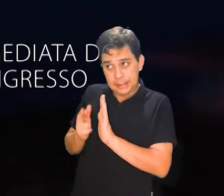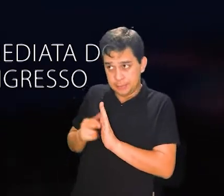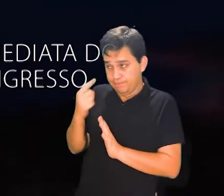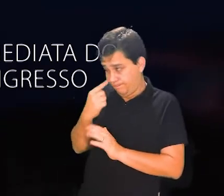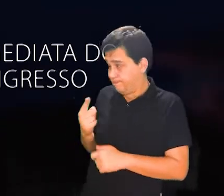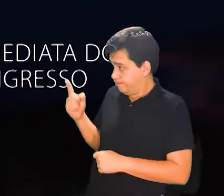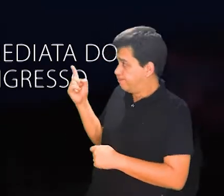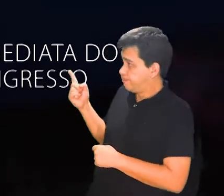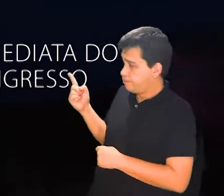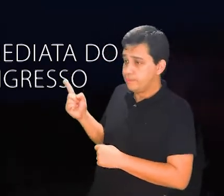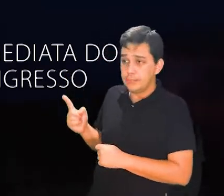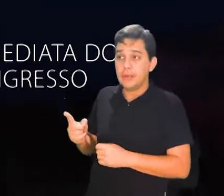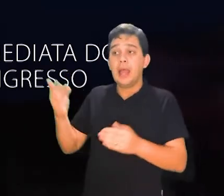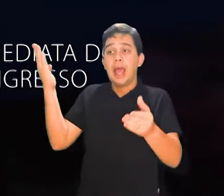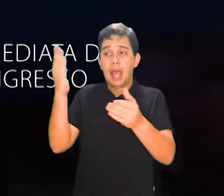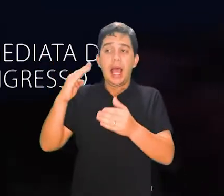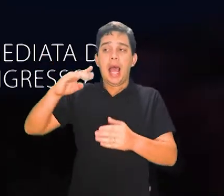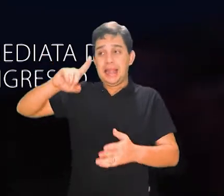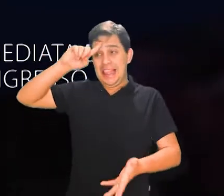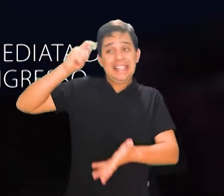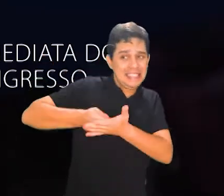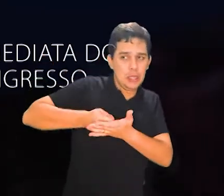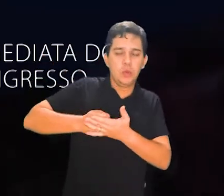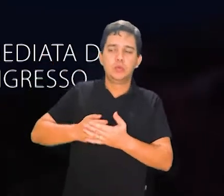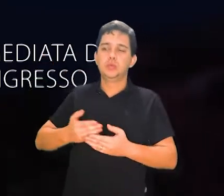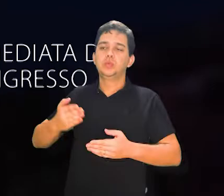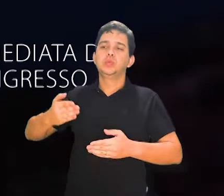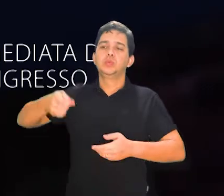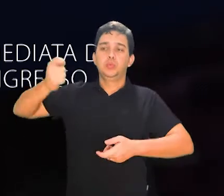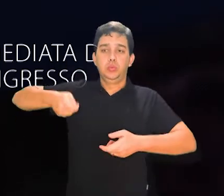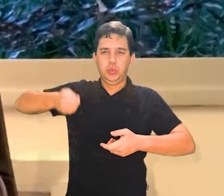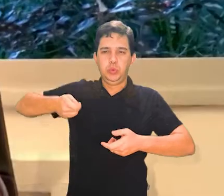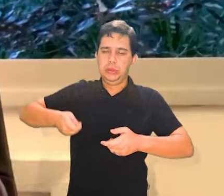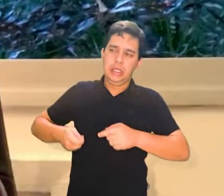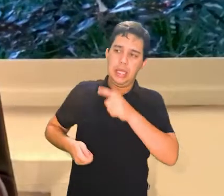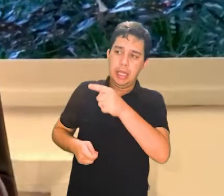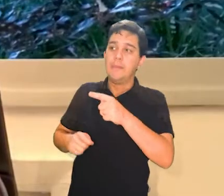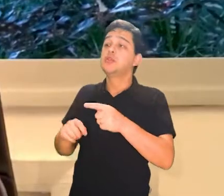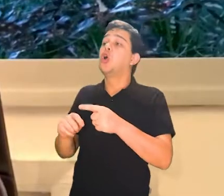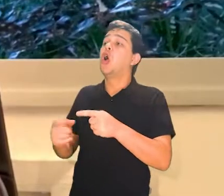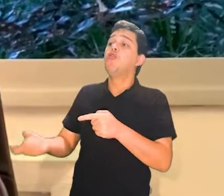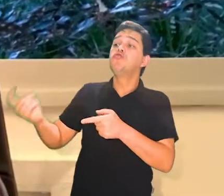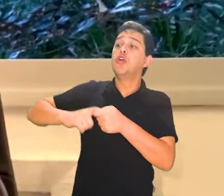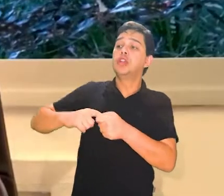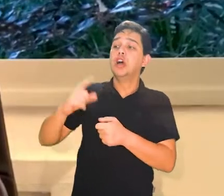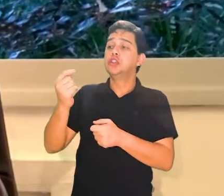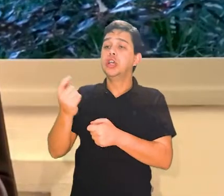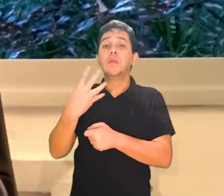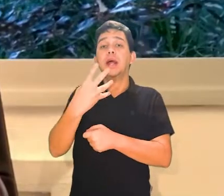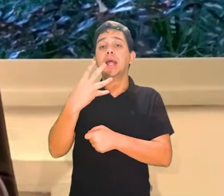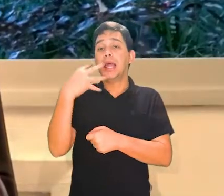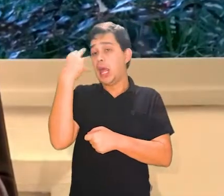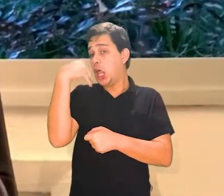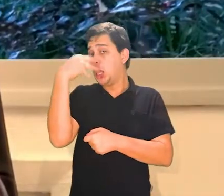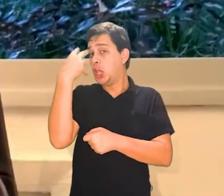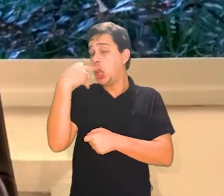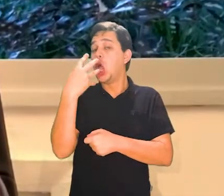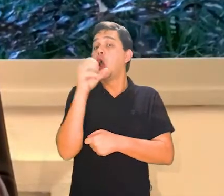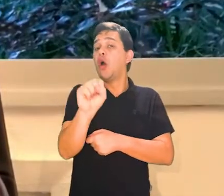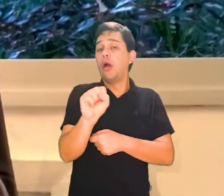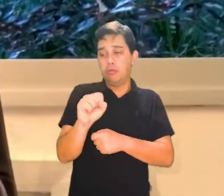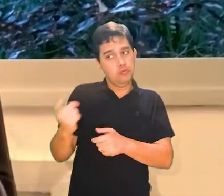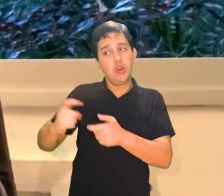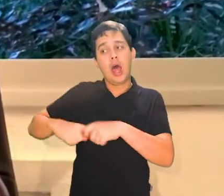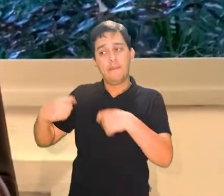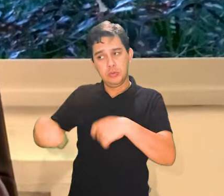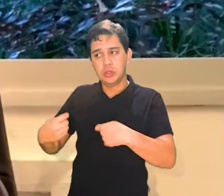a sentença previu, que foi o prazo de 48 horas, que essa desistência deve acontecer